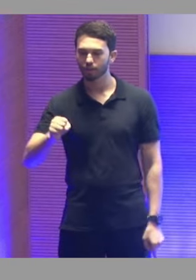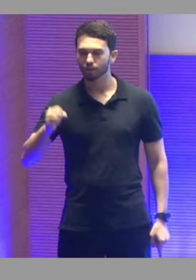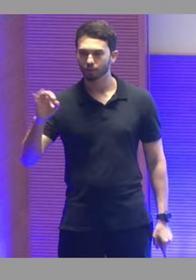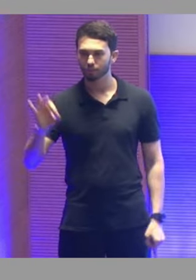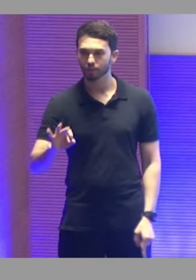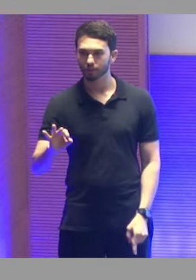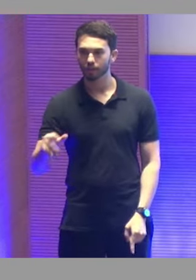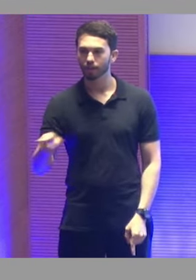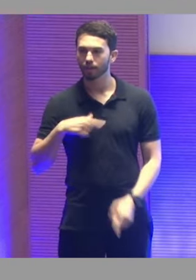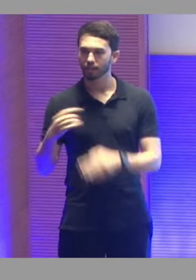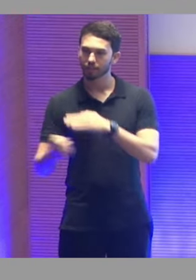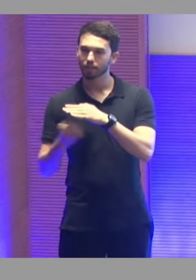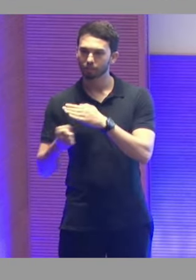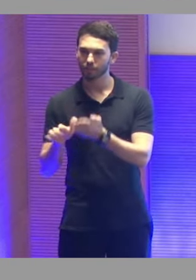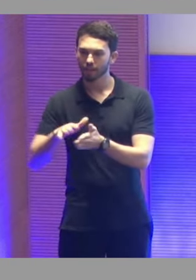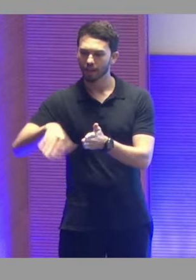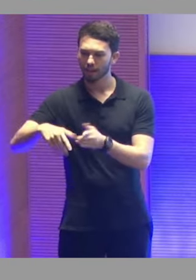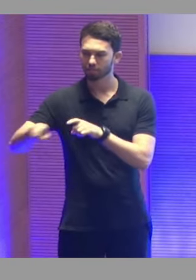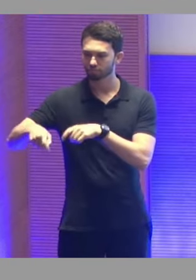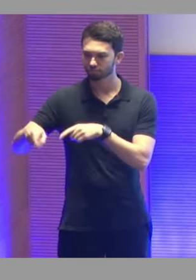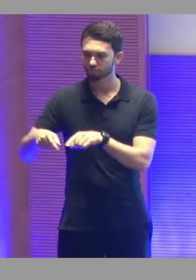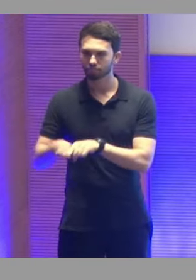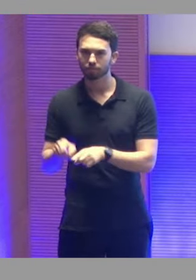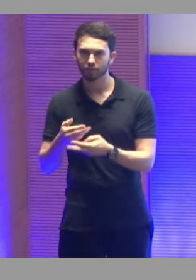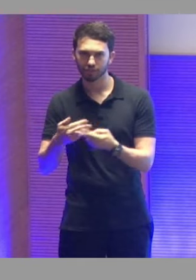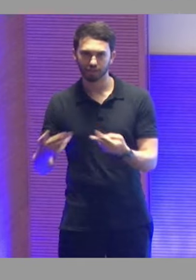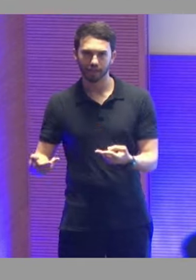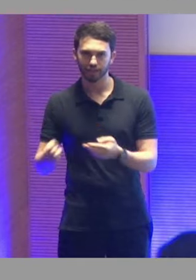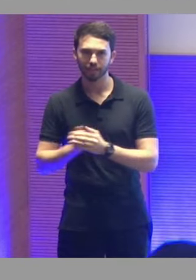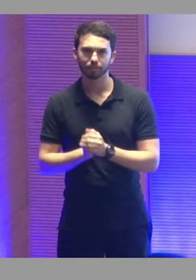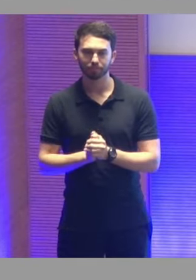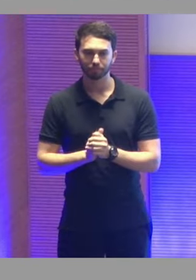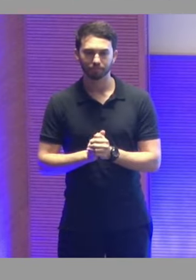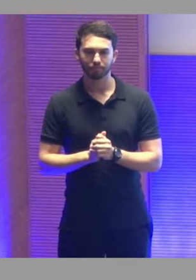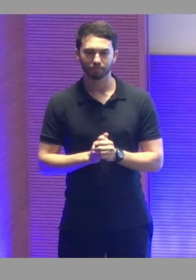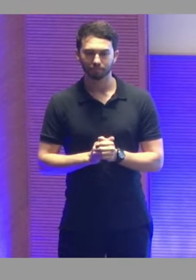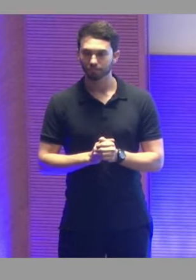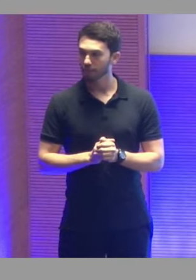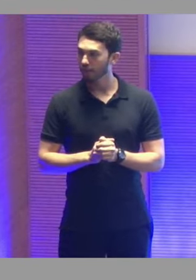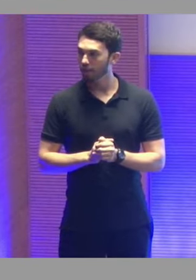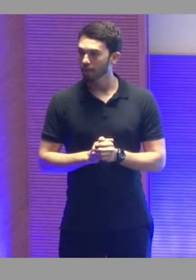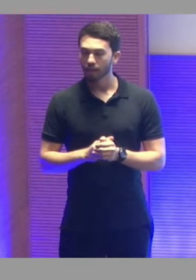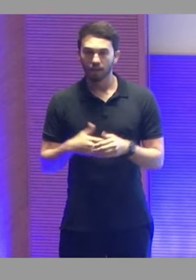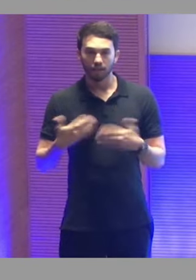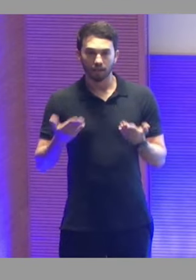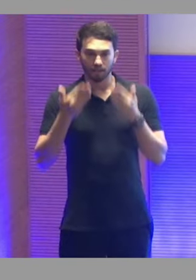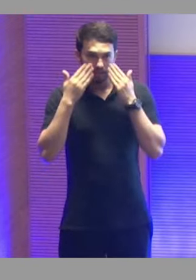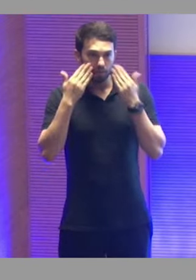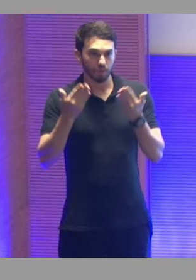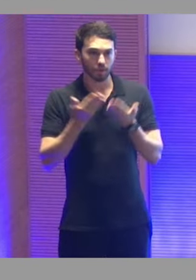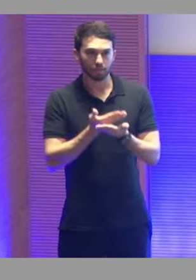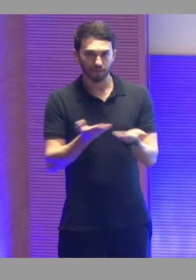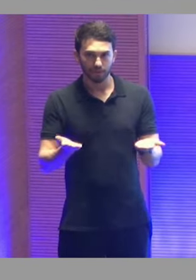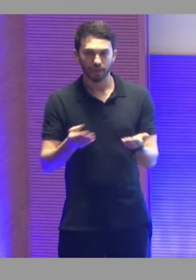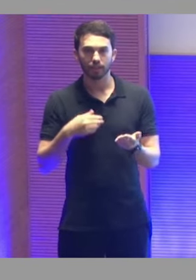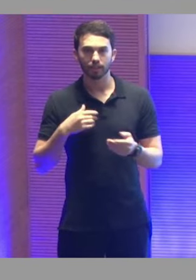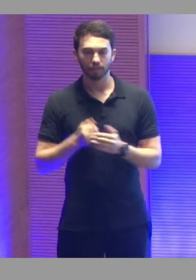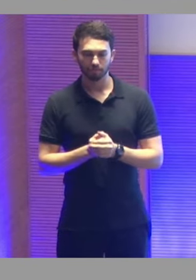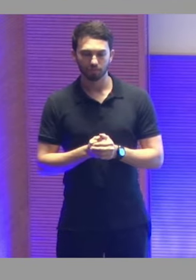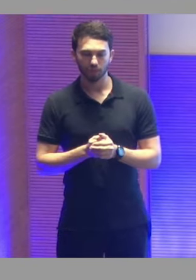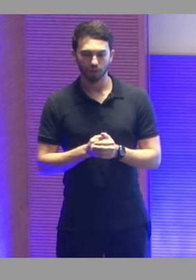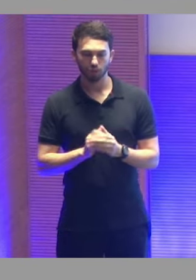de organizações no setor da agricultura pecuária produção Florestal e pesca então isso mostra um retrato para vocês da composição